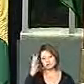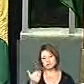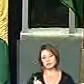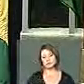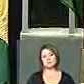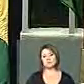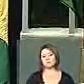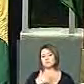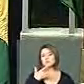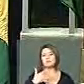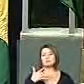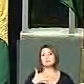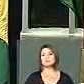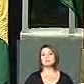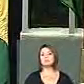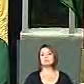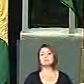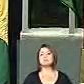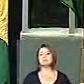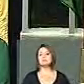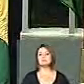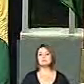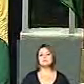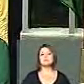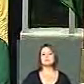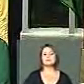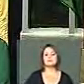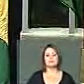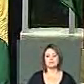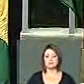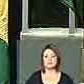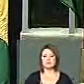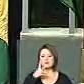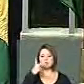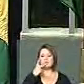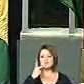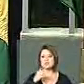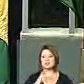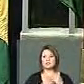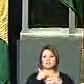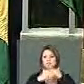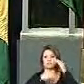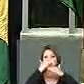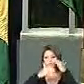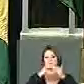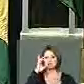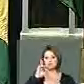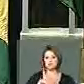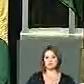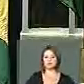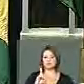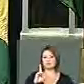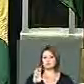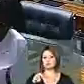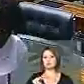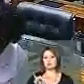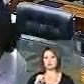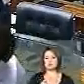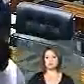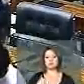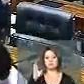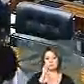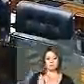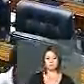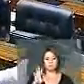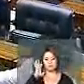não fazer concessões quando se trata de desenvolvimento, direitos e democracia. O